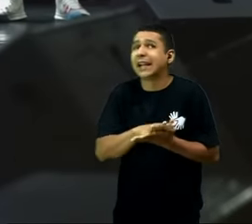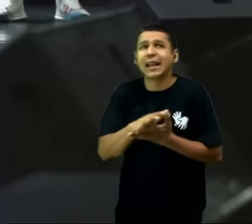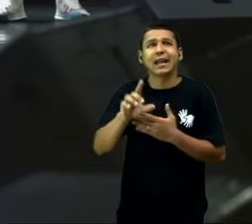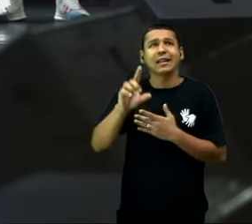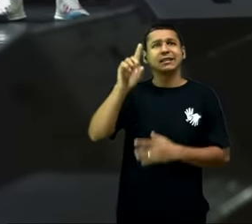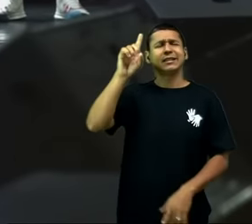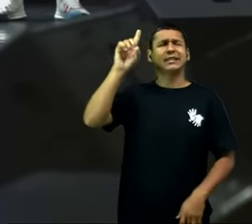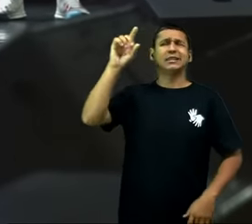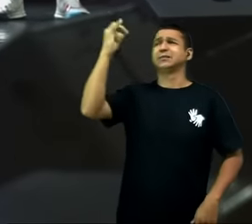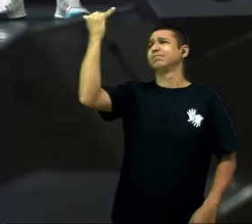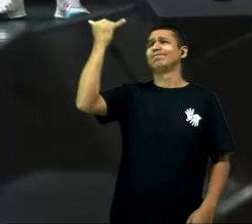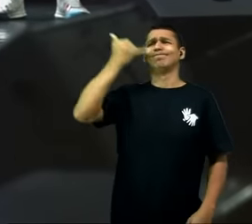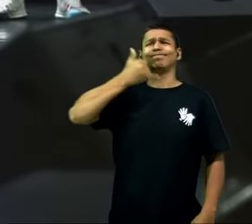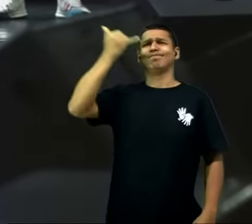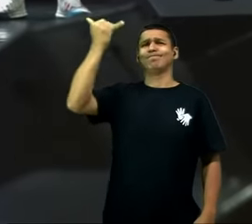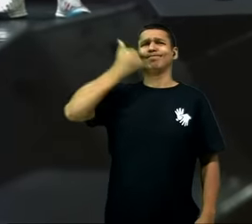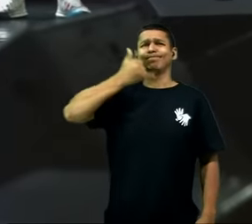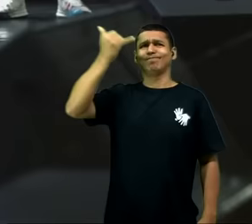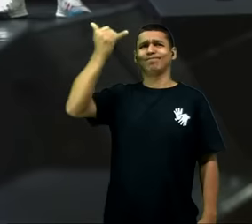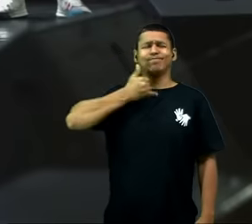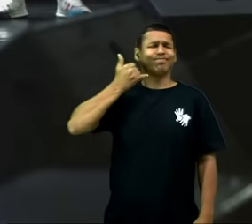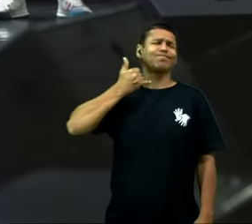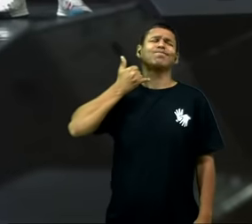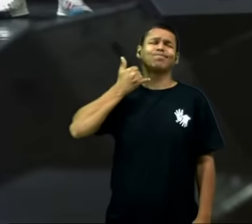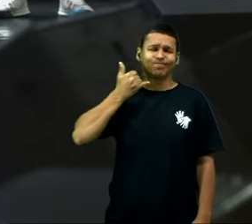São 20 anos sem ouvir Deus dizendo, Abraão,